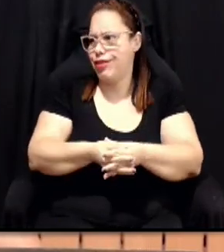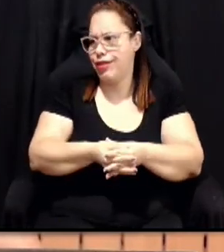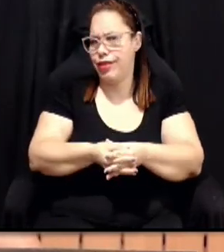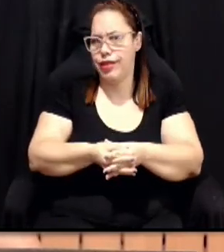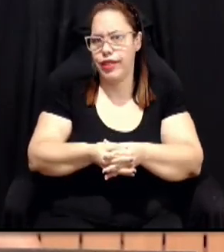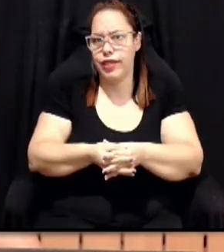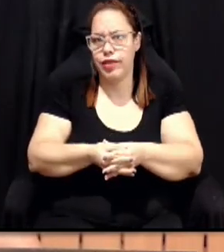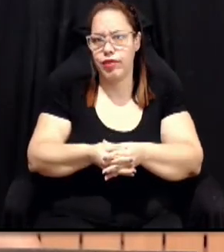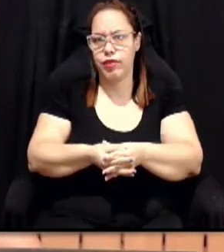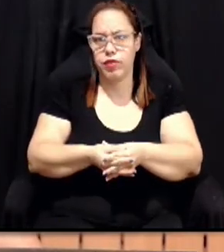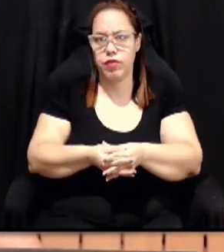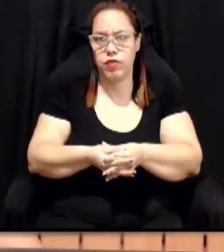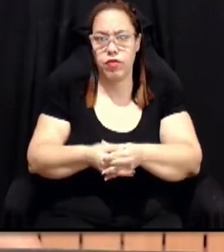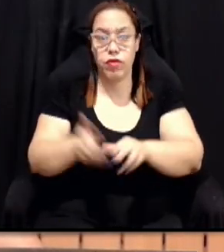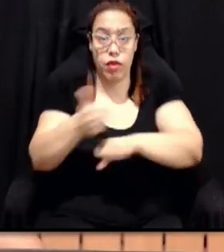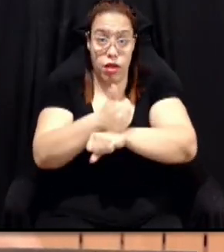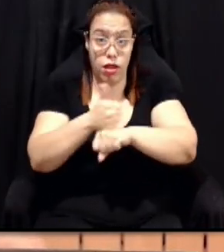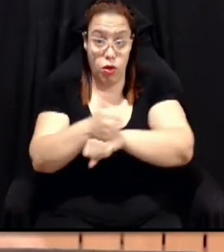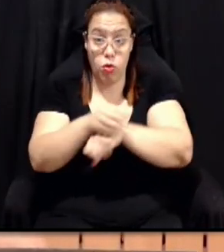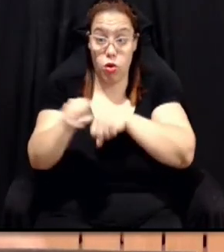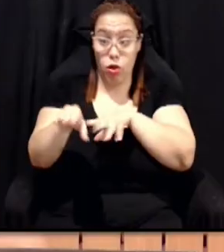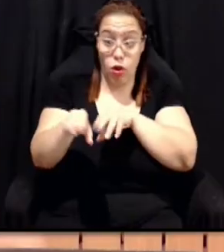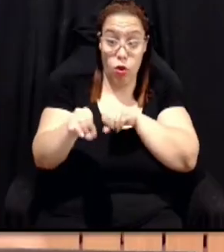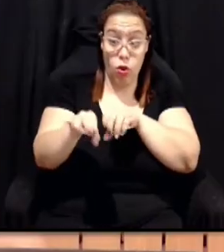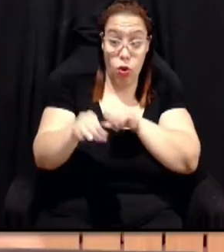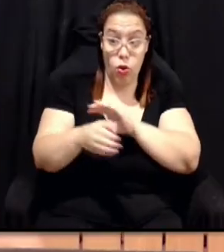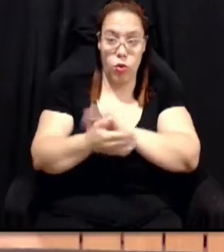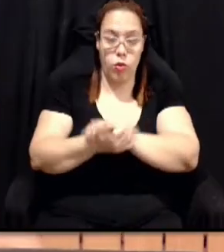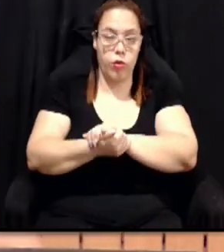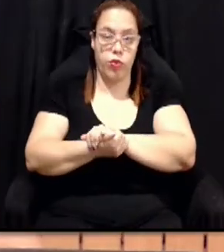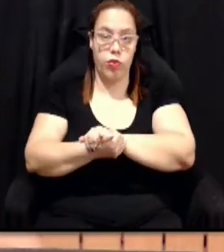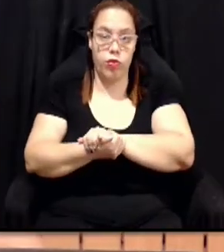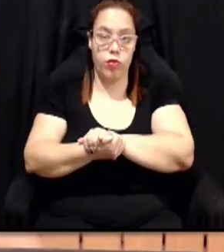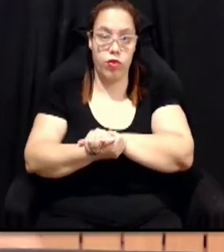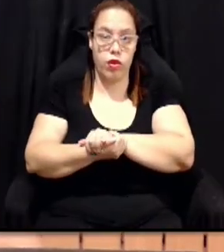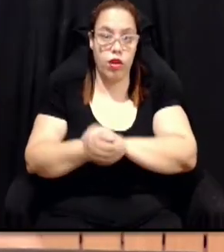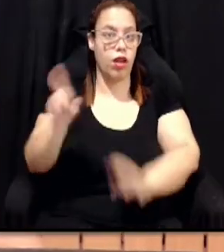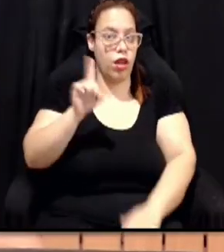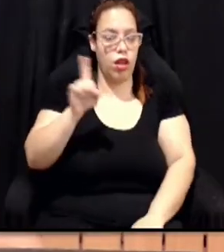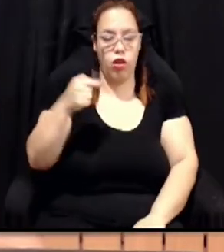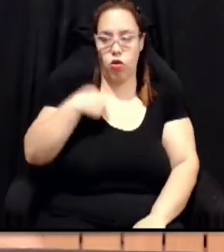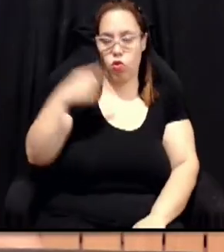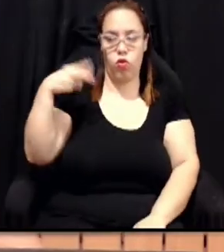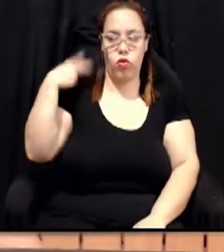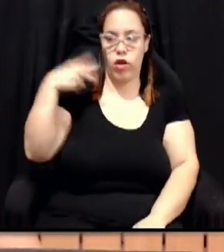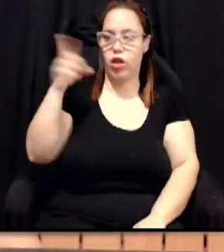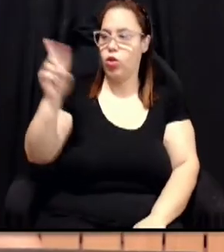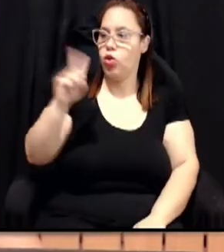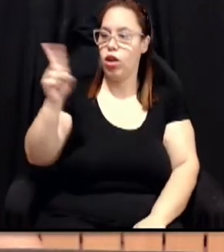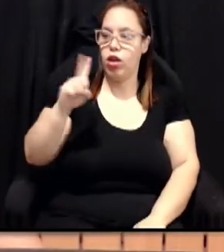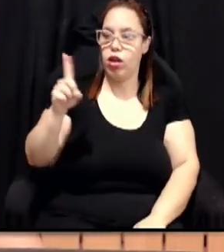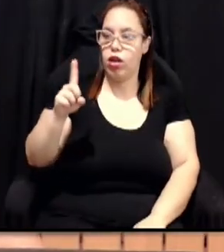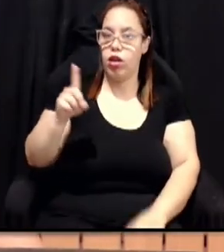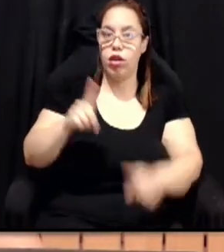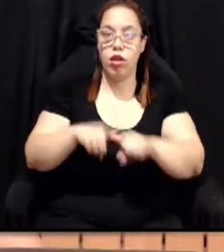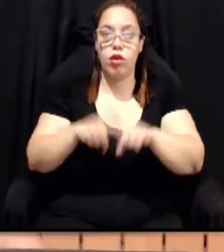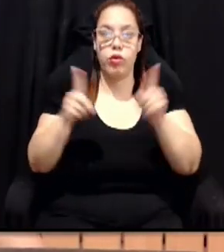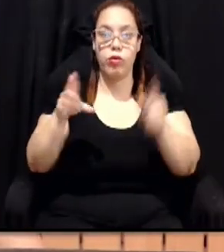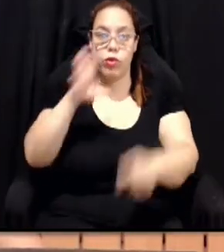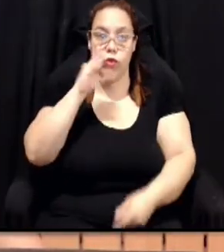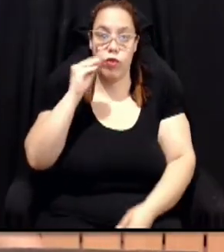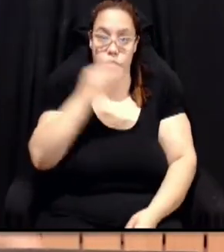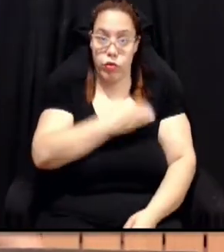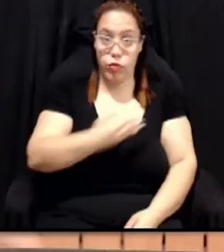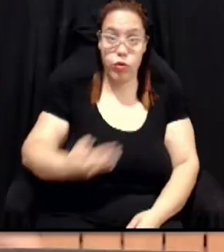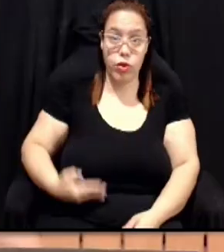Os profissionais da educação, eu não era vereadora ainda, mas, como servidora pública, a gente